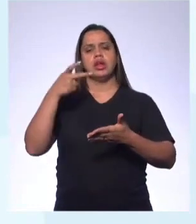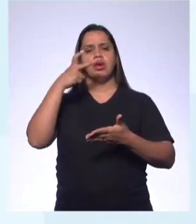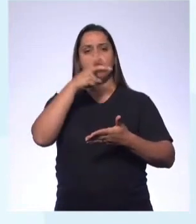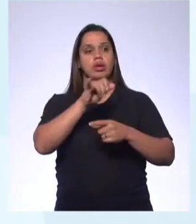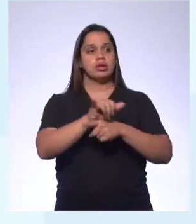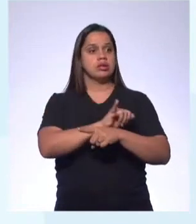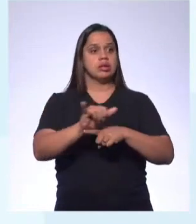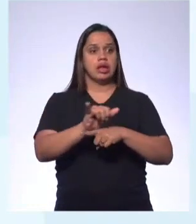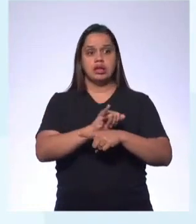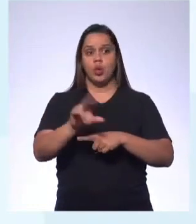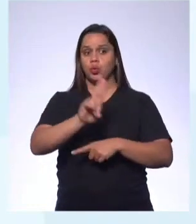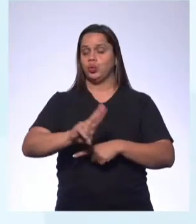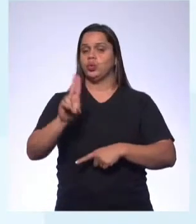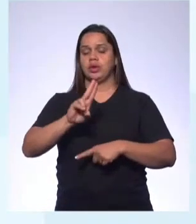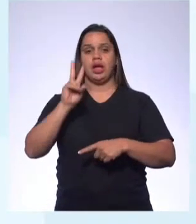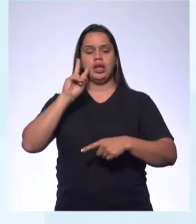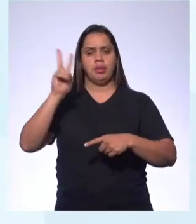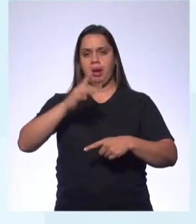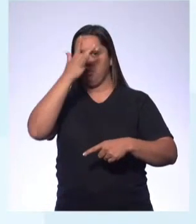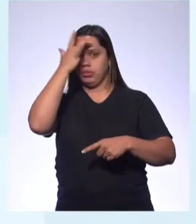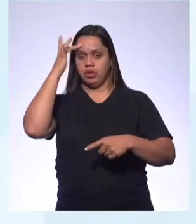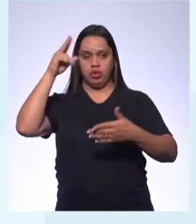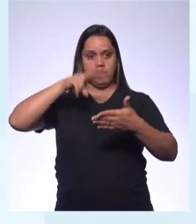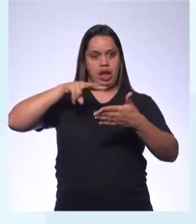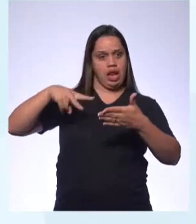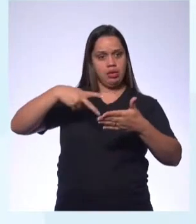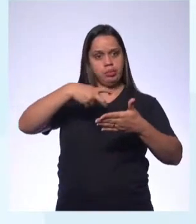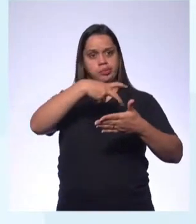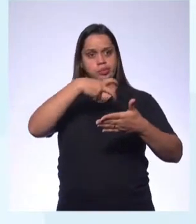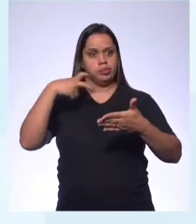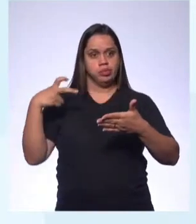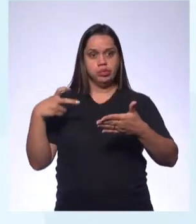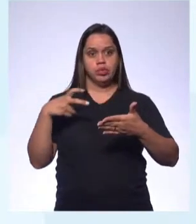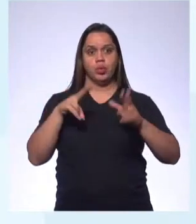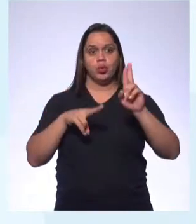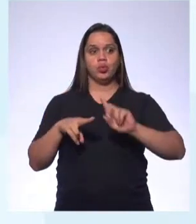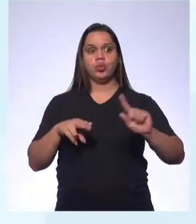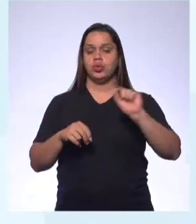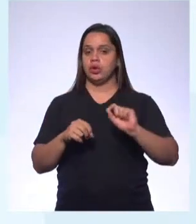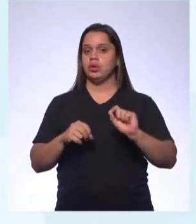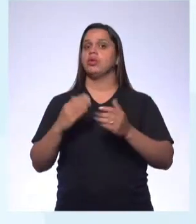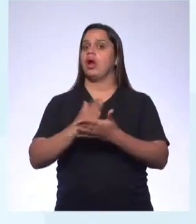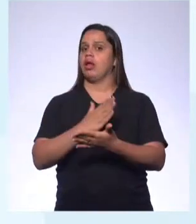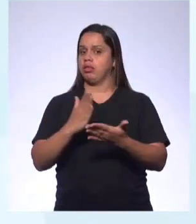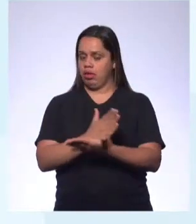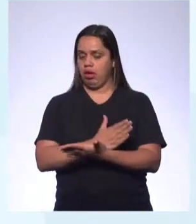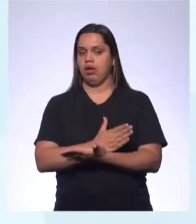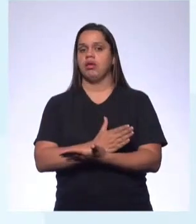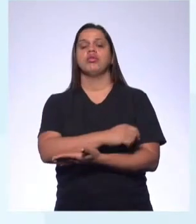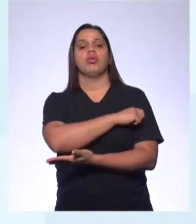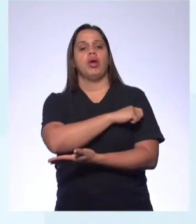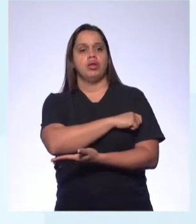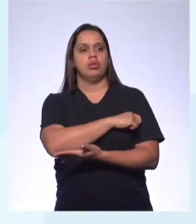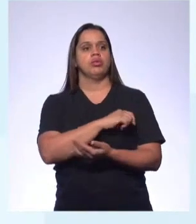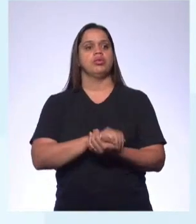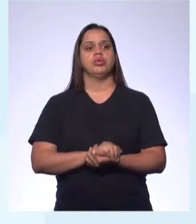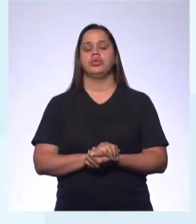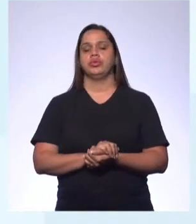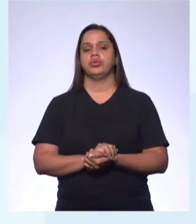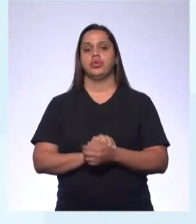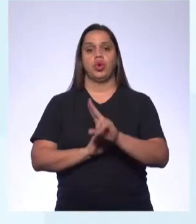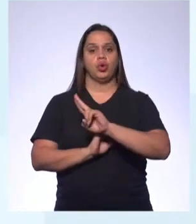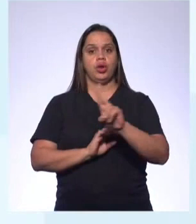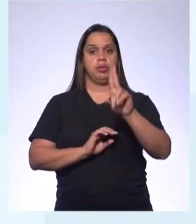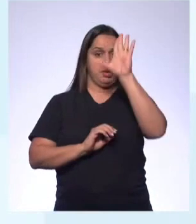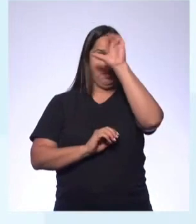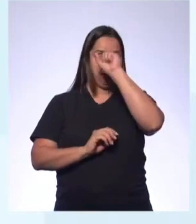as estratégias usadas para a captação do leitor a partir das atividades do caderno do aluno a aprender